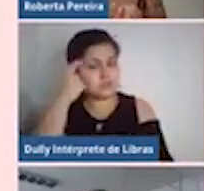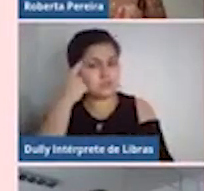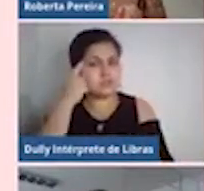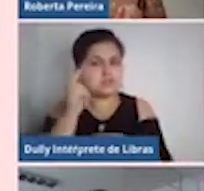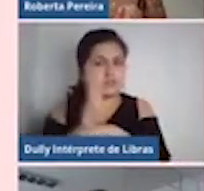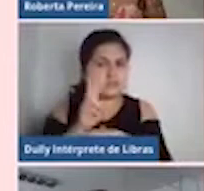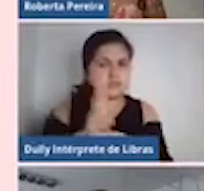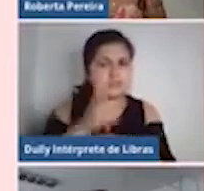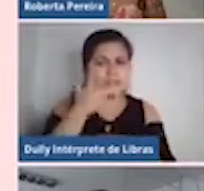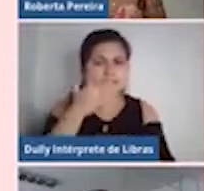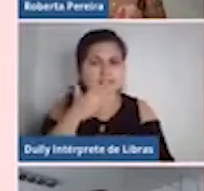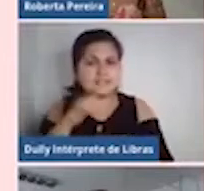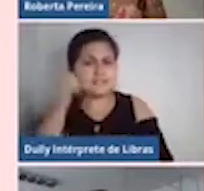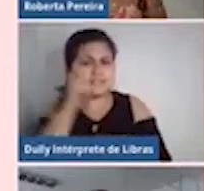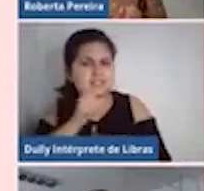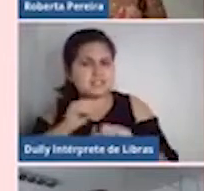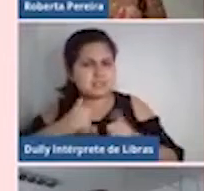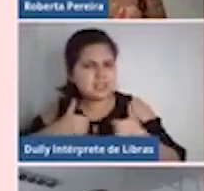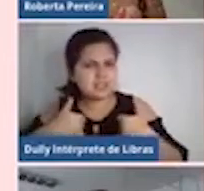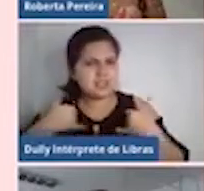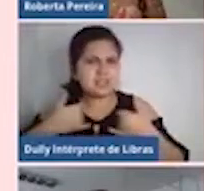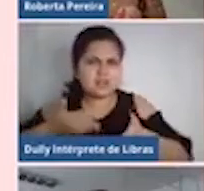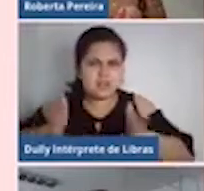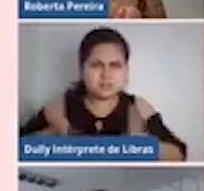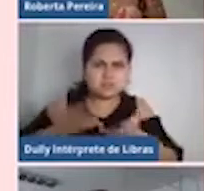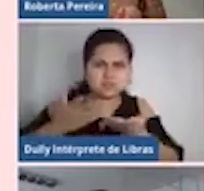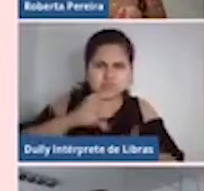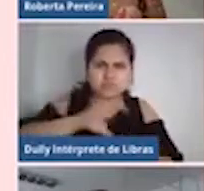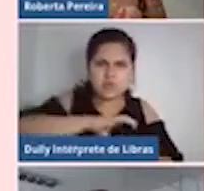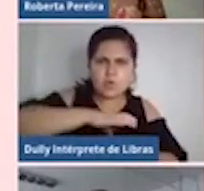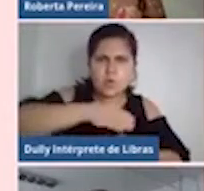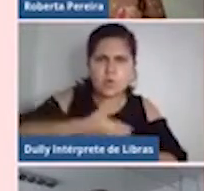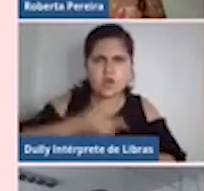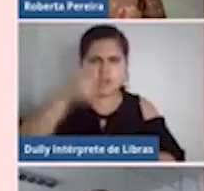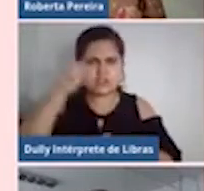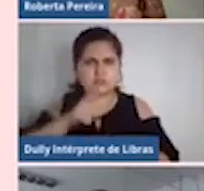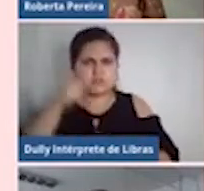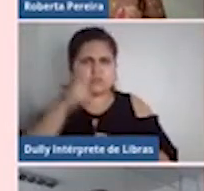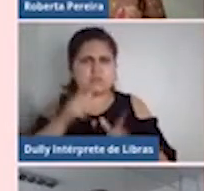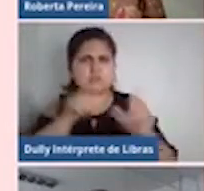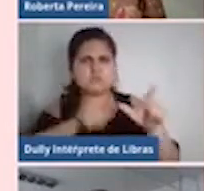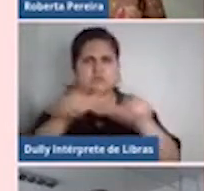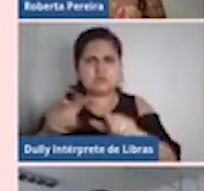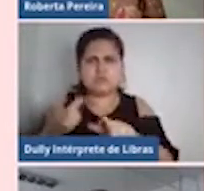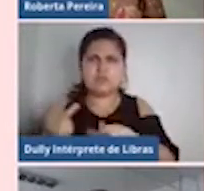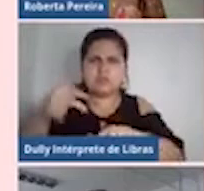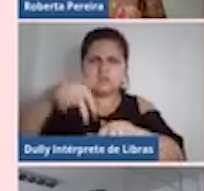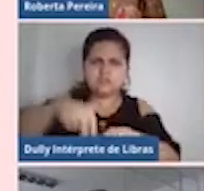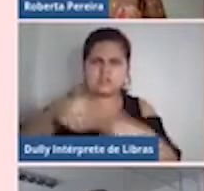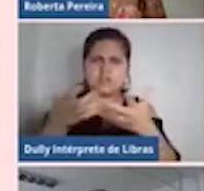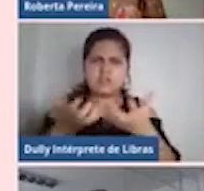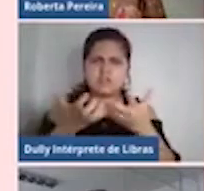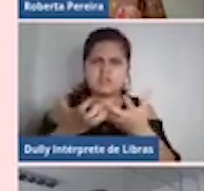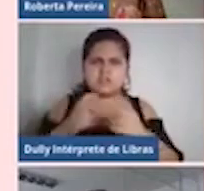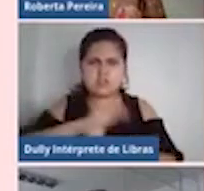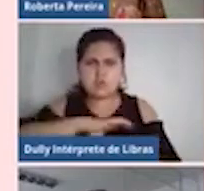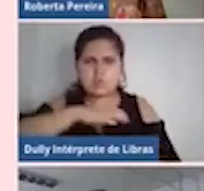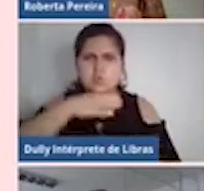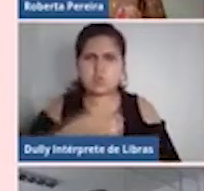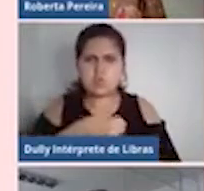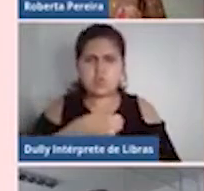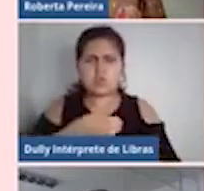meninas, as encorajando para ser o que elas quiserem ser, ocupar os lugares que assim elas desejarem, com coragem,